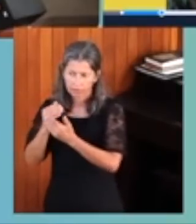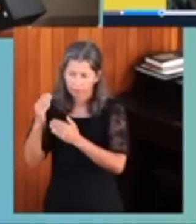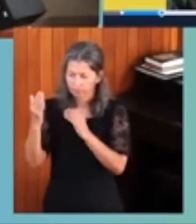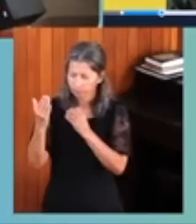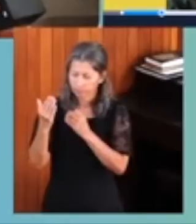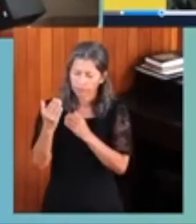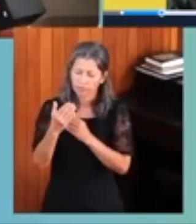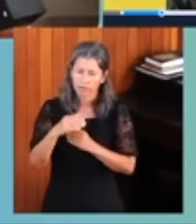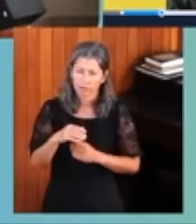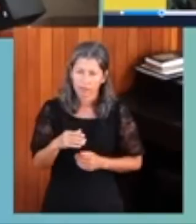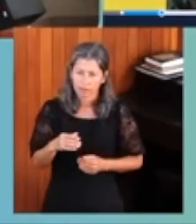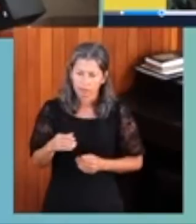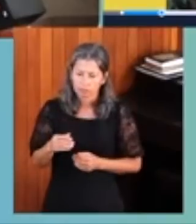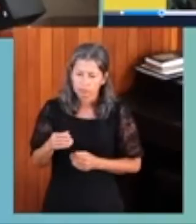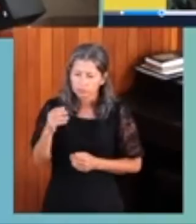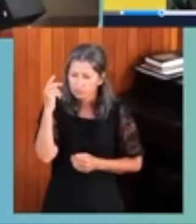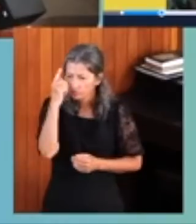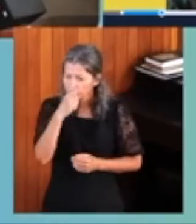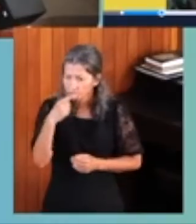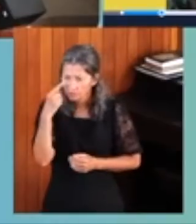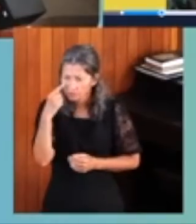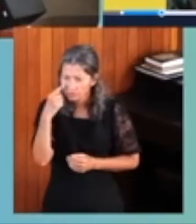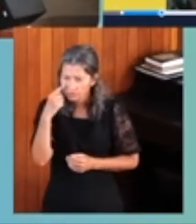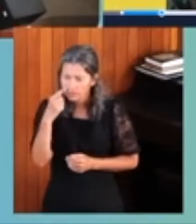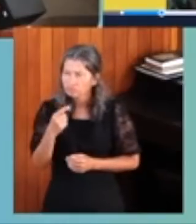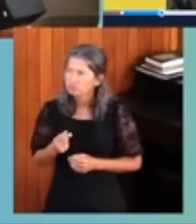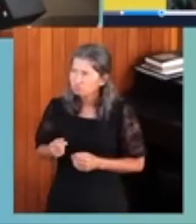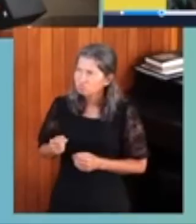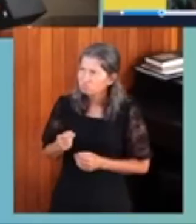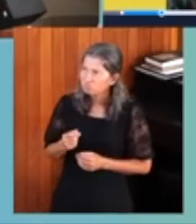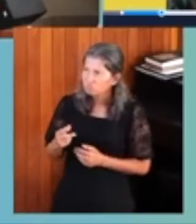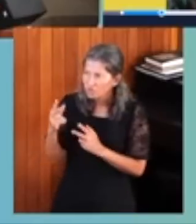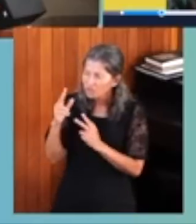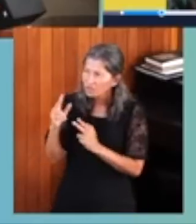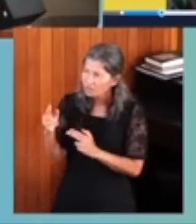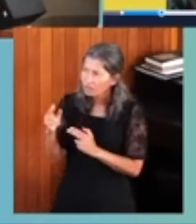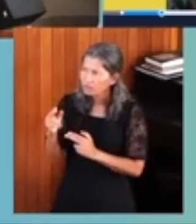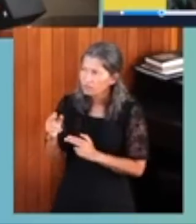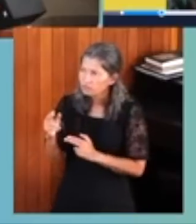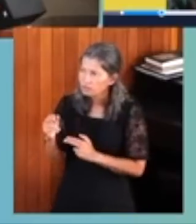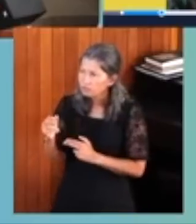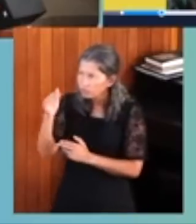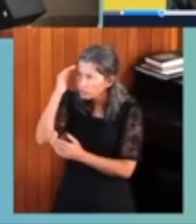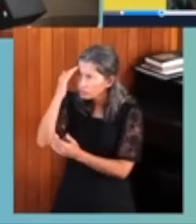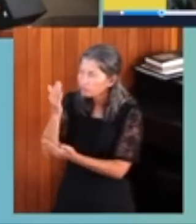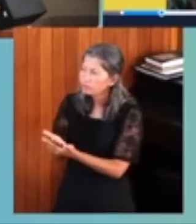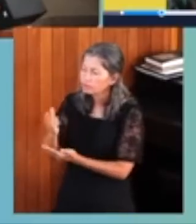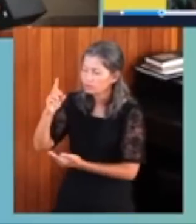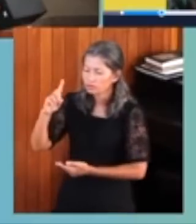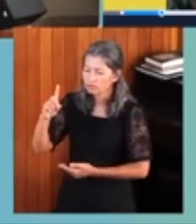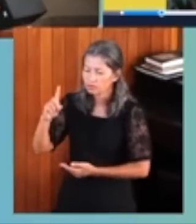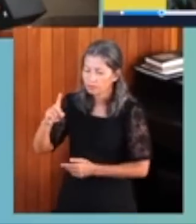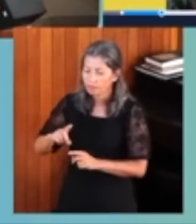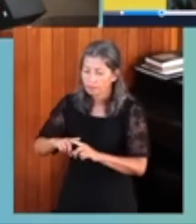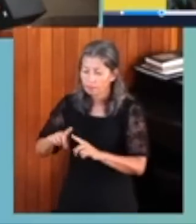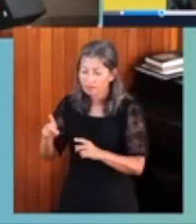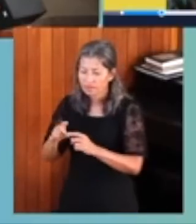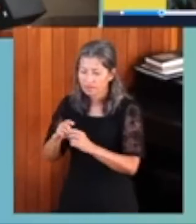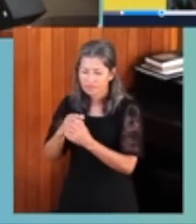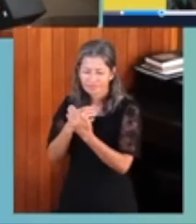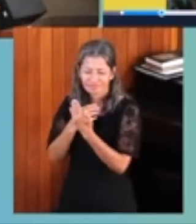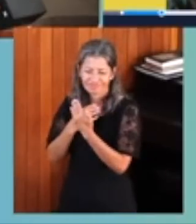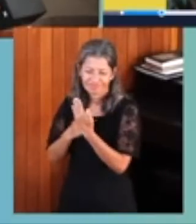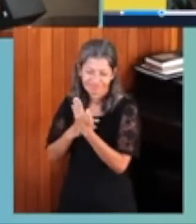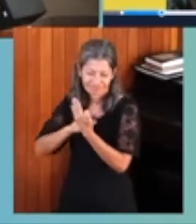Ele corresponde ao tempo de Tiatira, que é a Idade Média, quando a igreja está totalmente corrompida, e